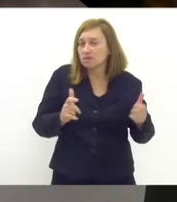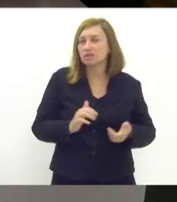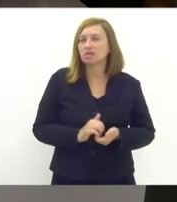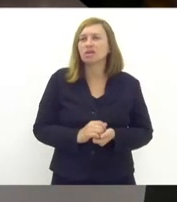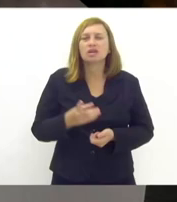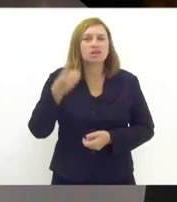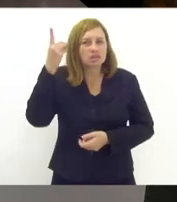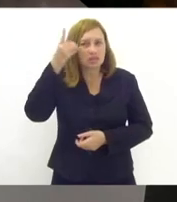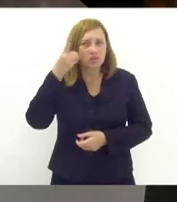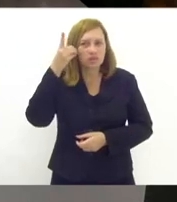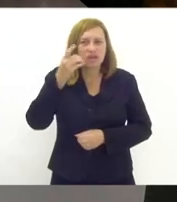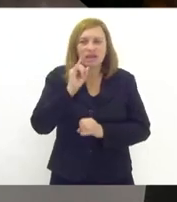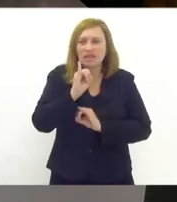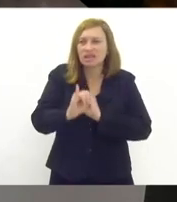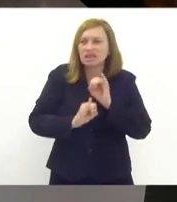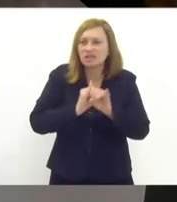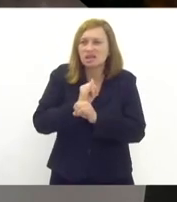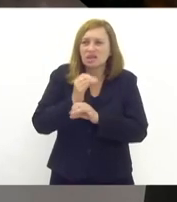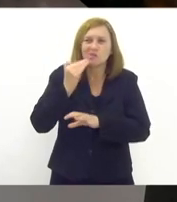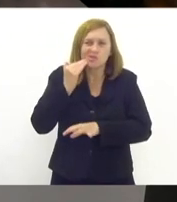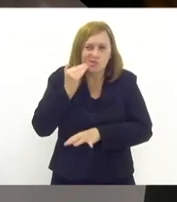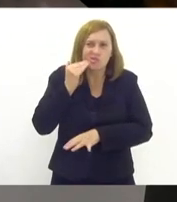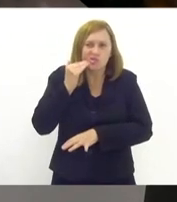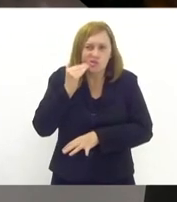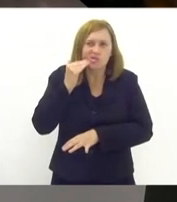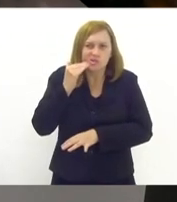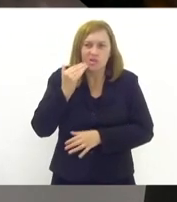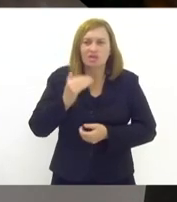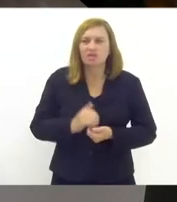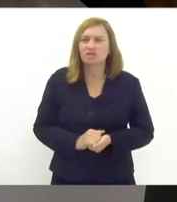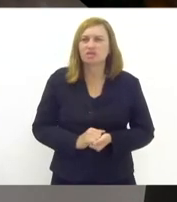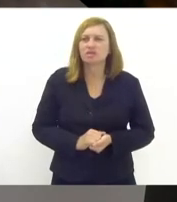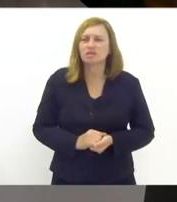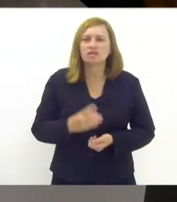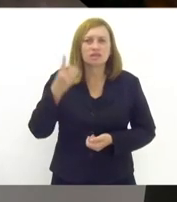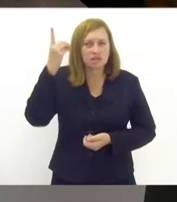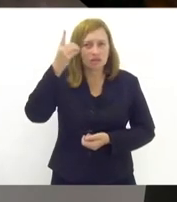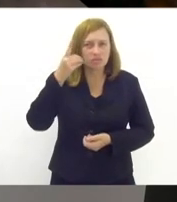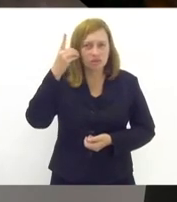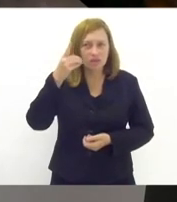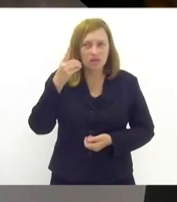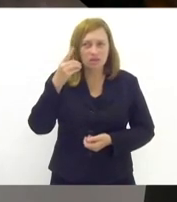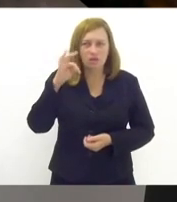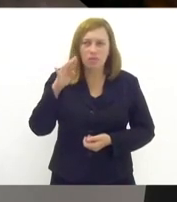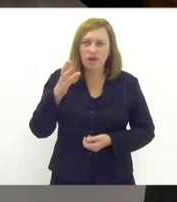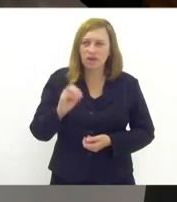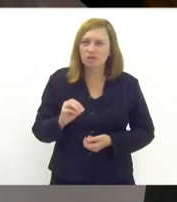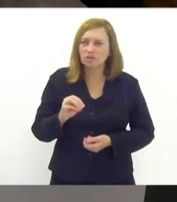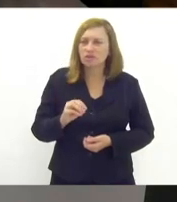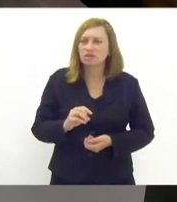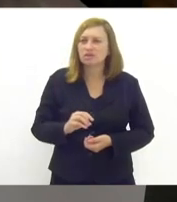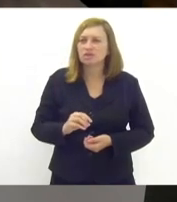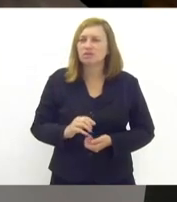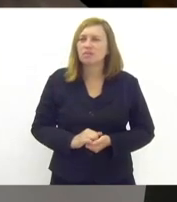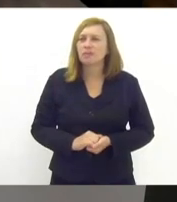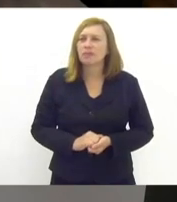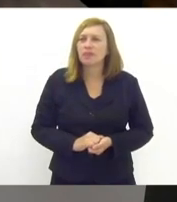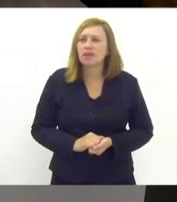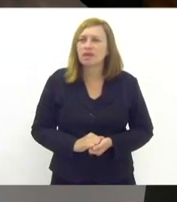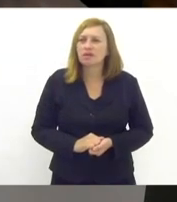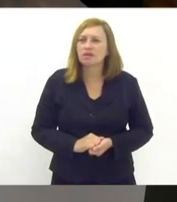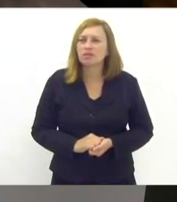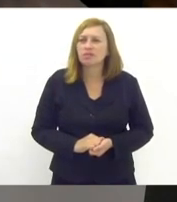Deputado Gualberto? Deputado Gualberto? O rapaz virou dependente químico, tá falhando ali. O rapaz virou mendigo.